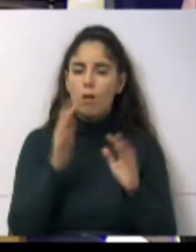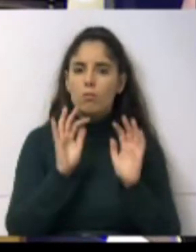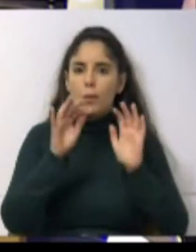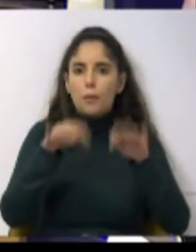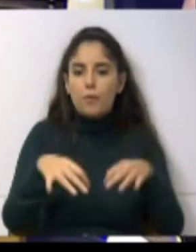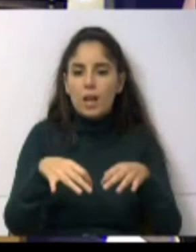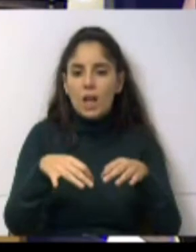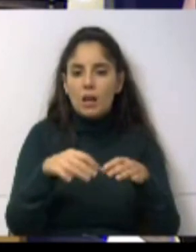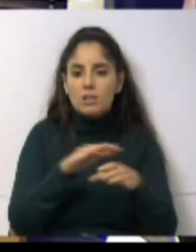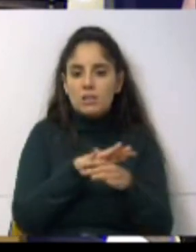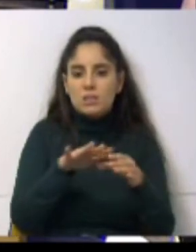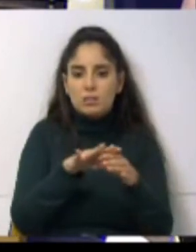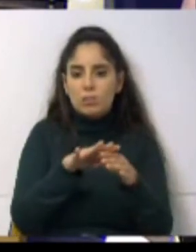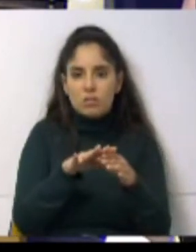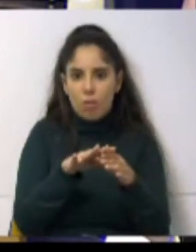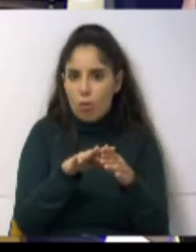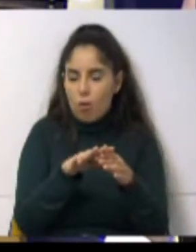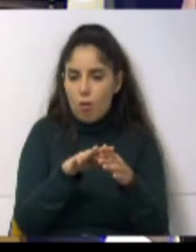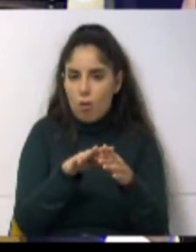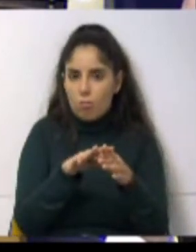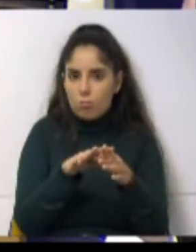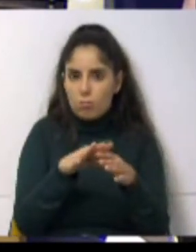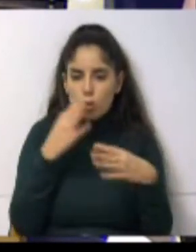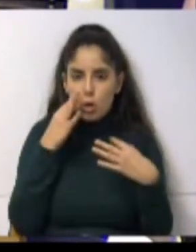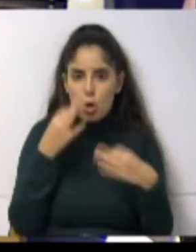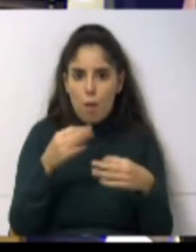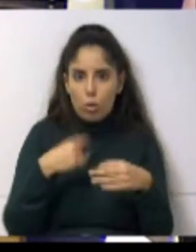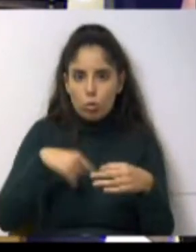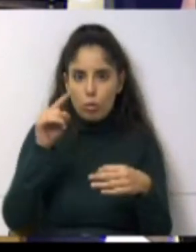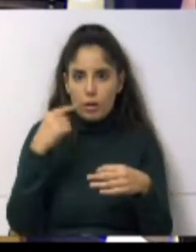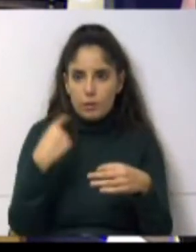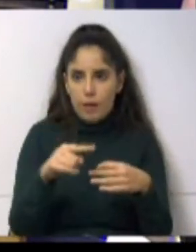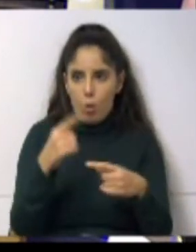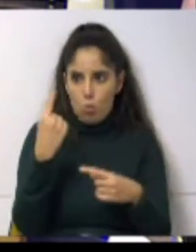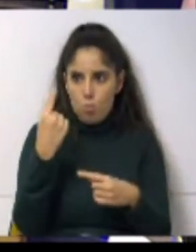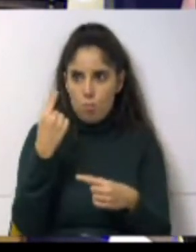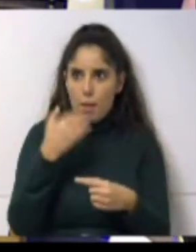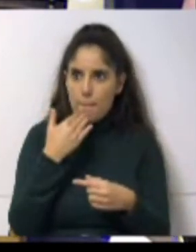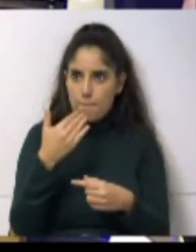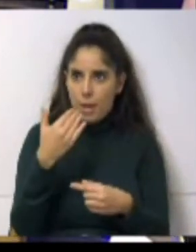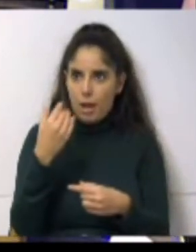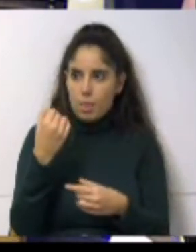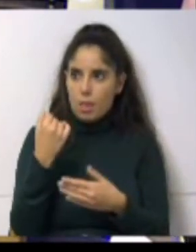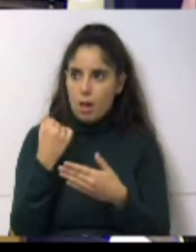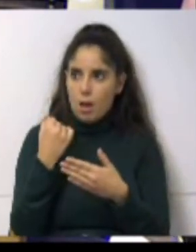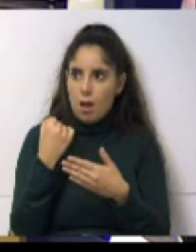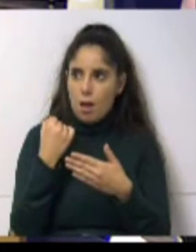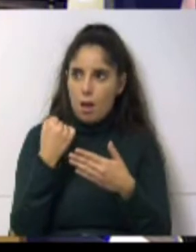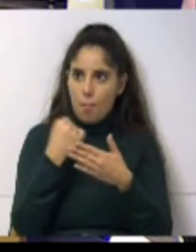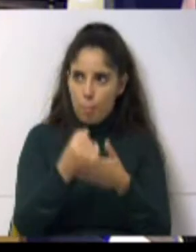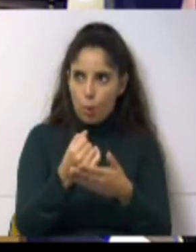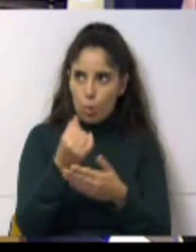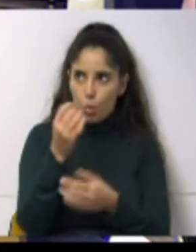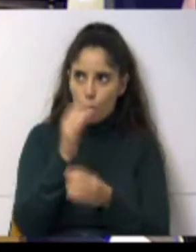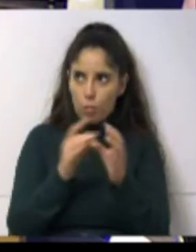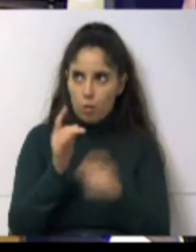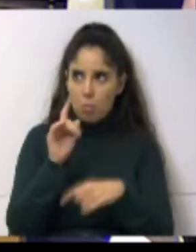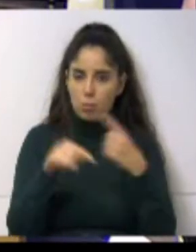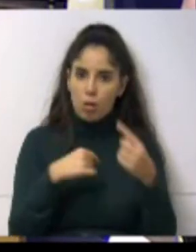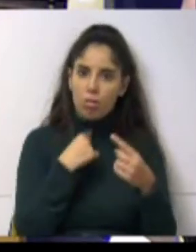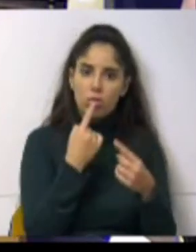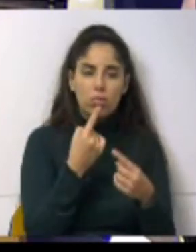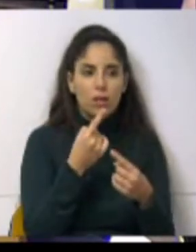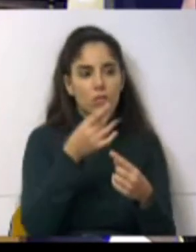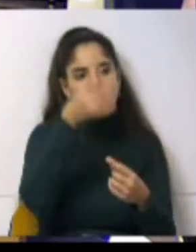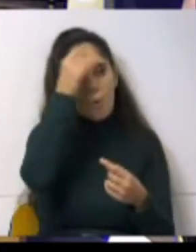esta situação anómala, que é ter uma entidade que concorre a fundos comunitários e, ao mesmo tempo, dá parecer sobre outras entidades